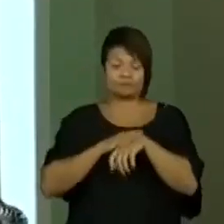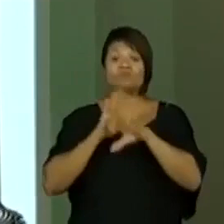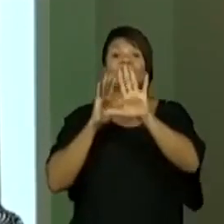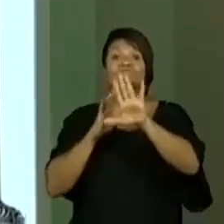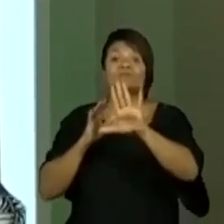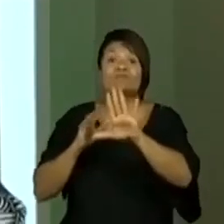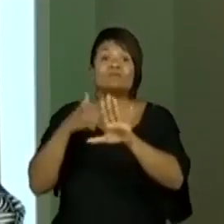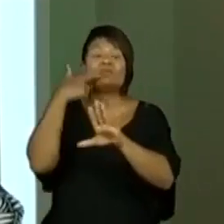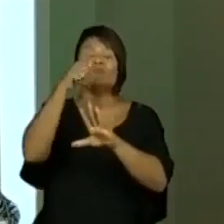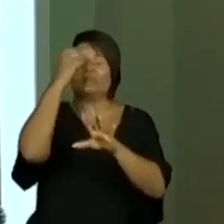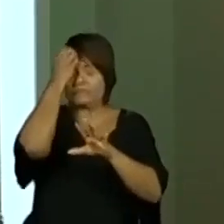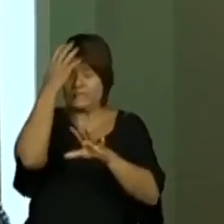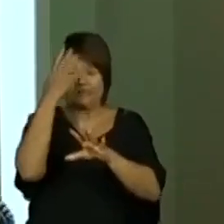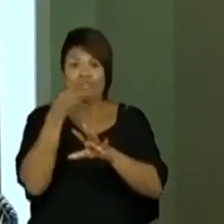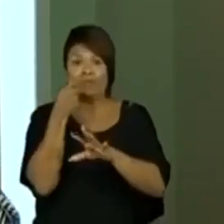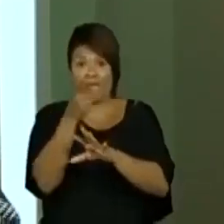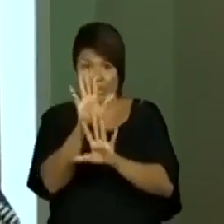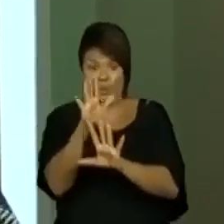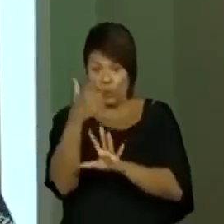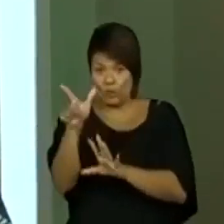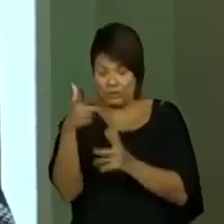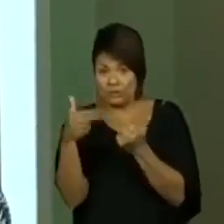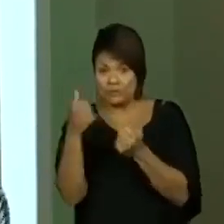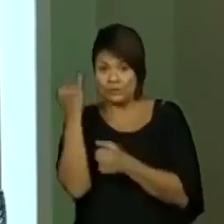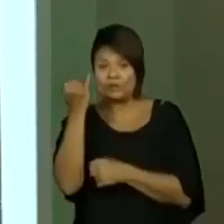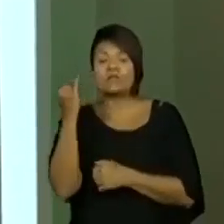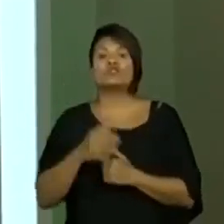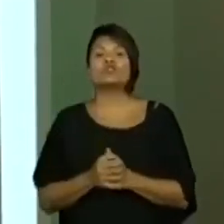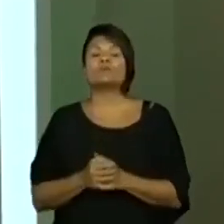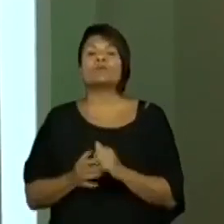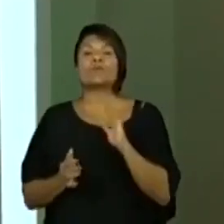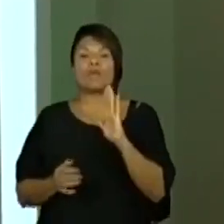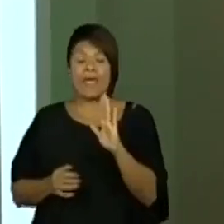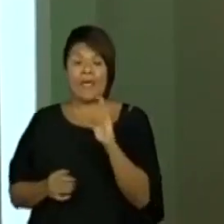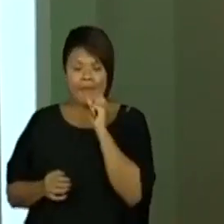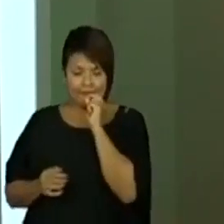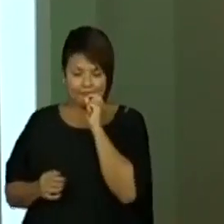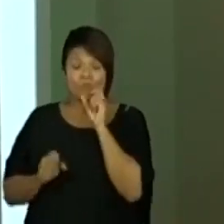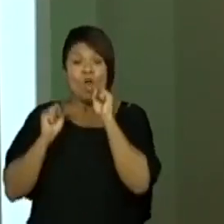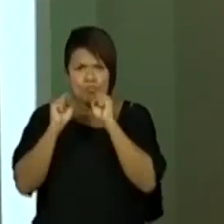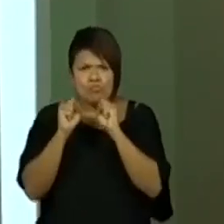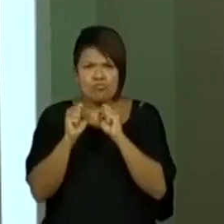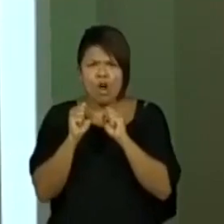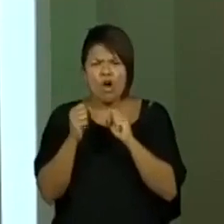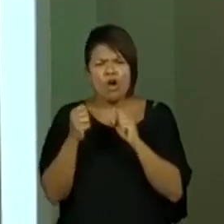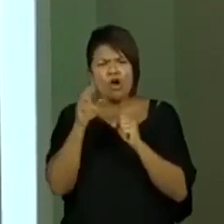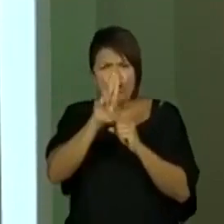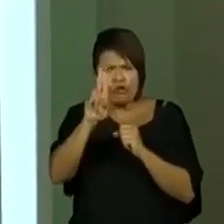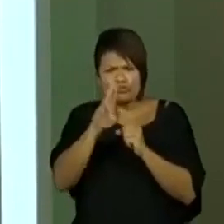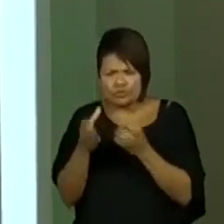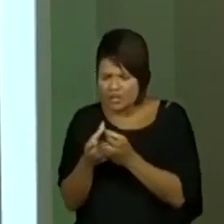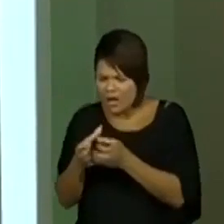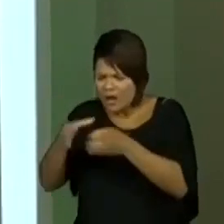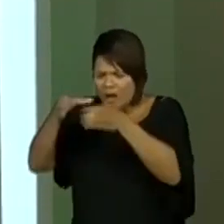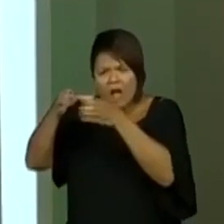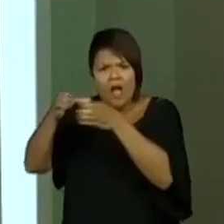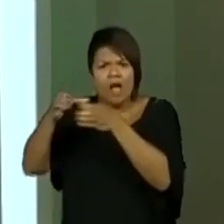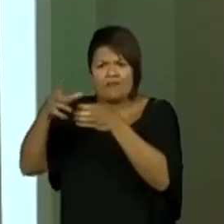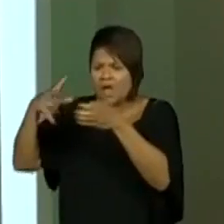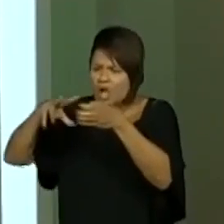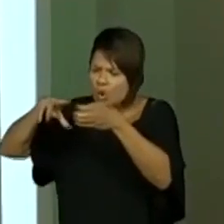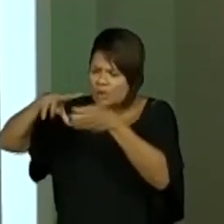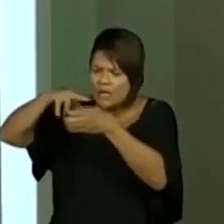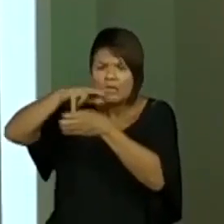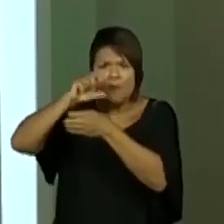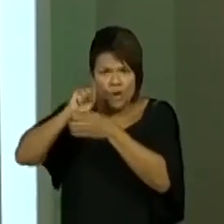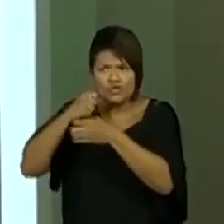coisa importante que eu esqueci de falar. Eu não posso usar uma outra embalagem que não seja uma garrafa PET recortada? Pode, não